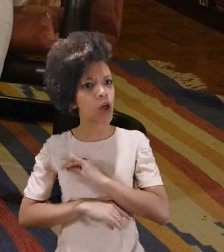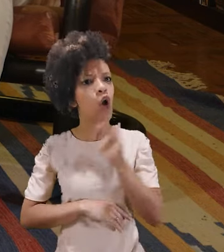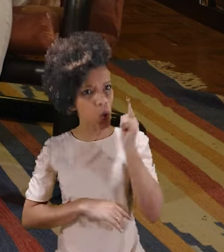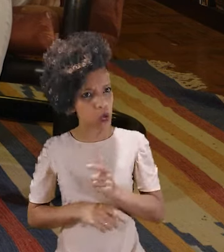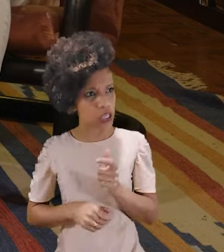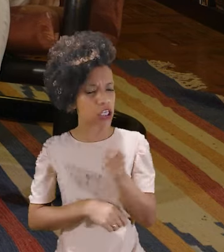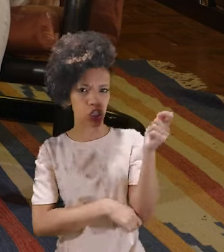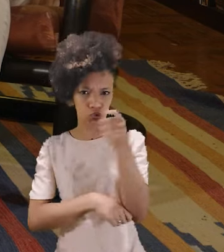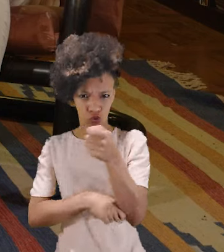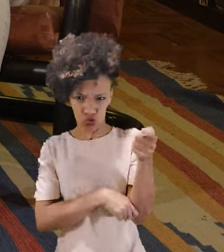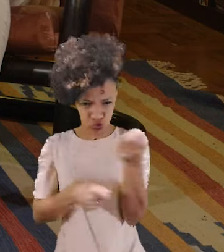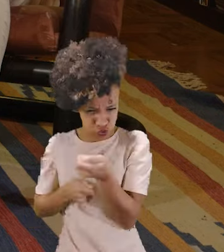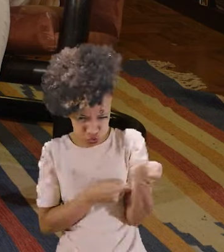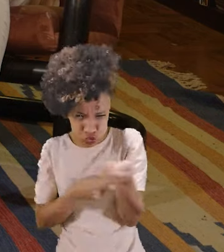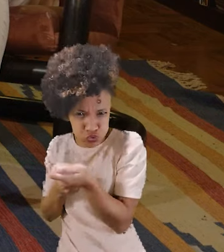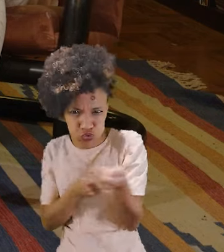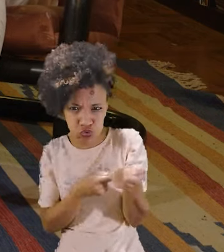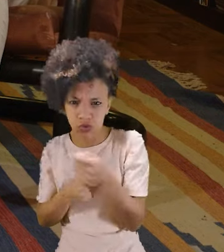mangueira e